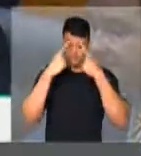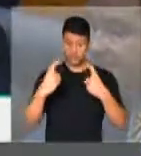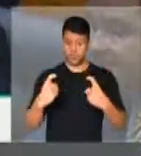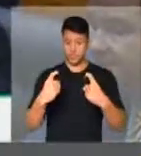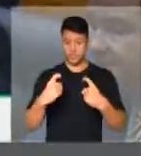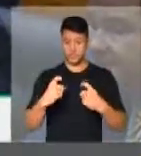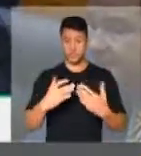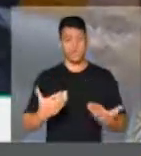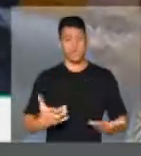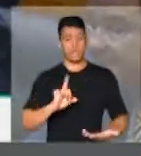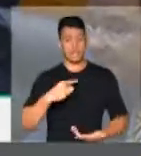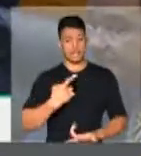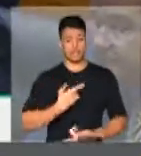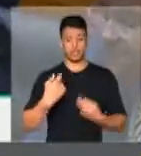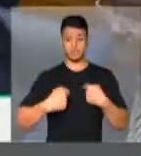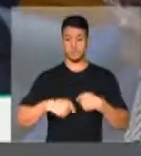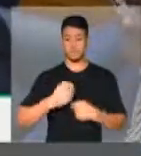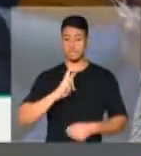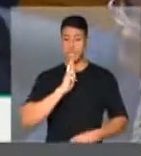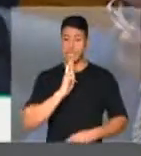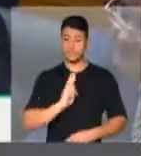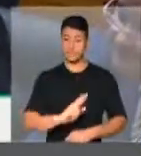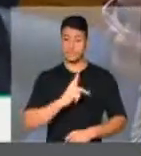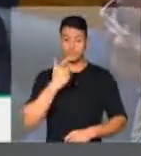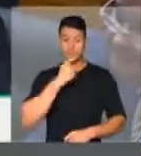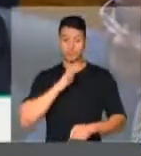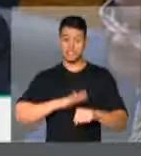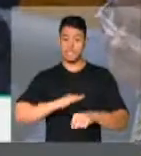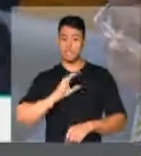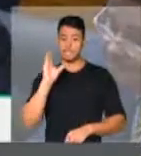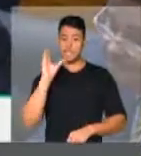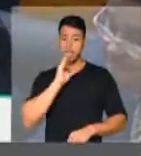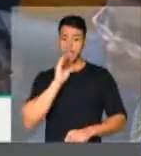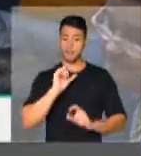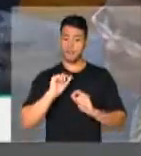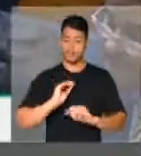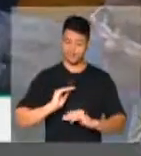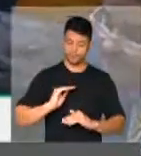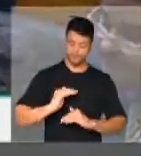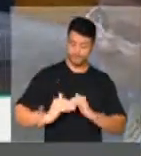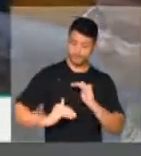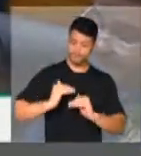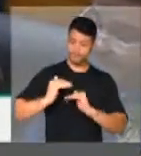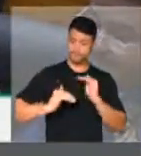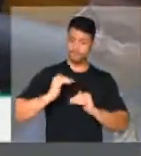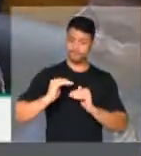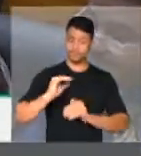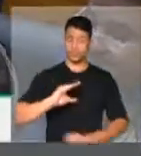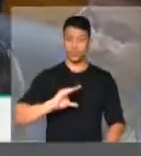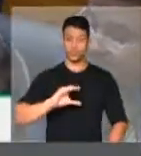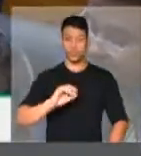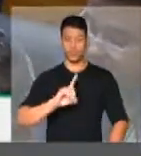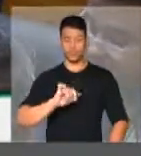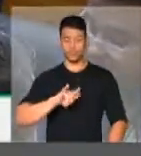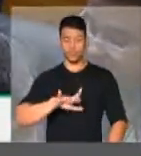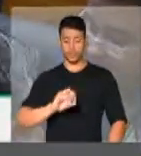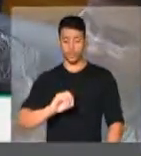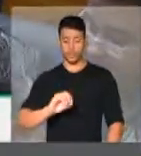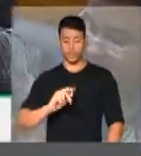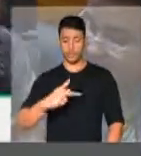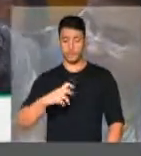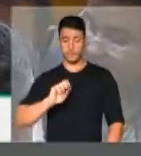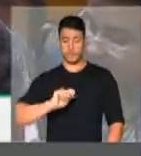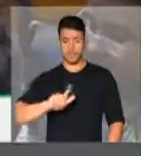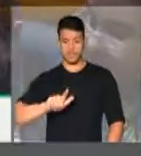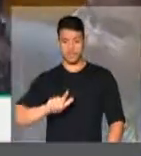e da necessidade de respostas para agilizar exatamente o processo de Código Penal, na medida em que o